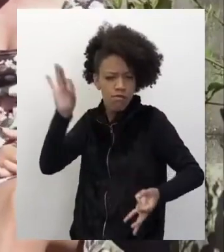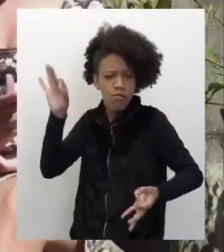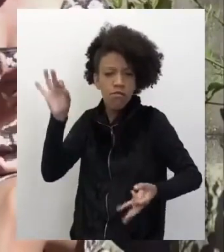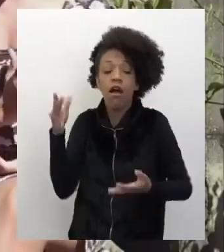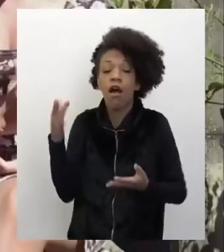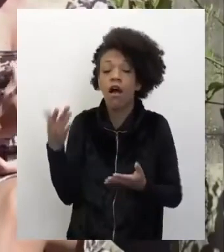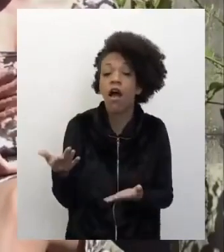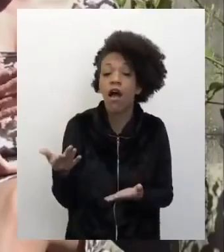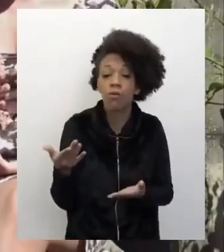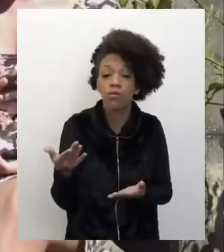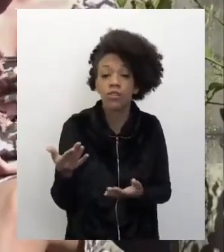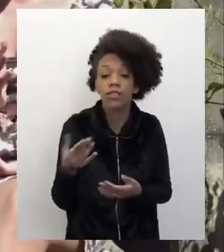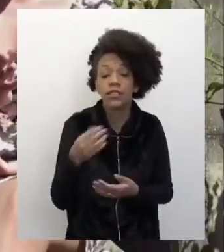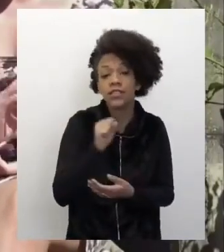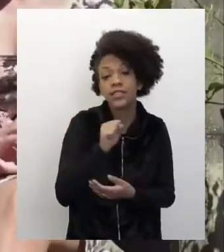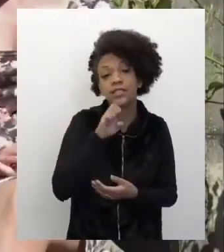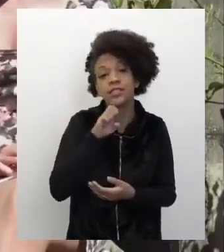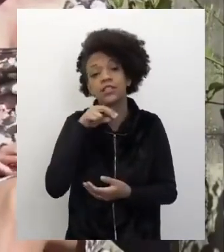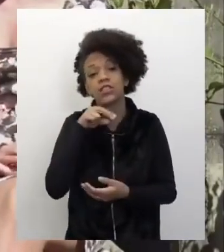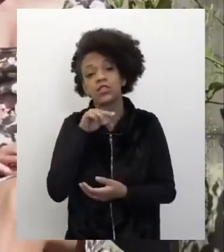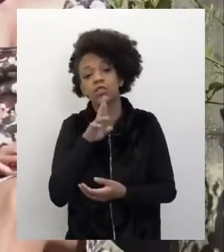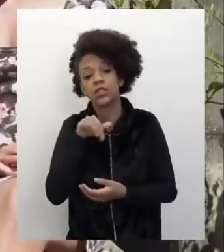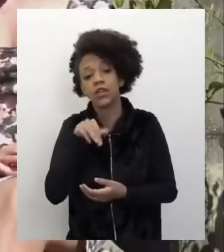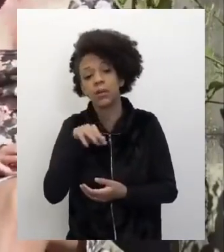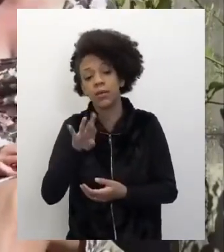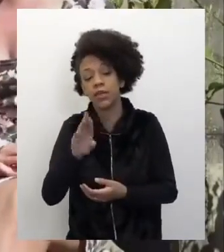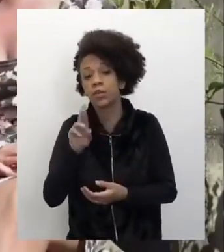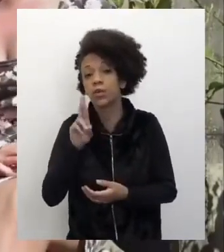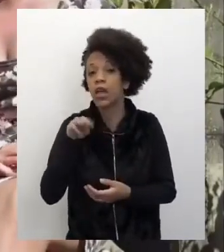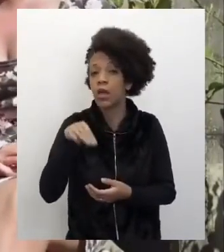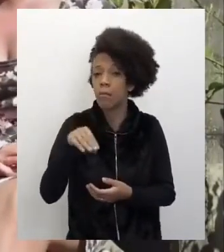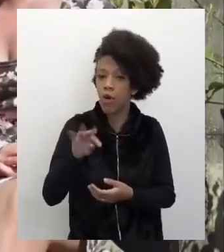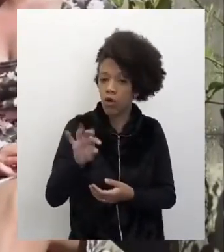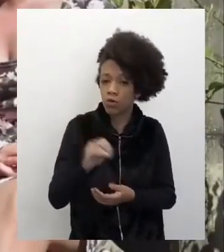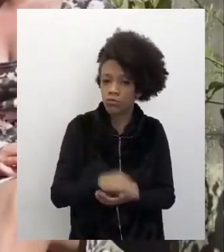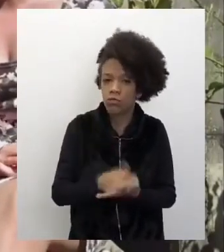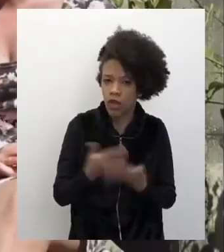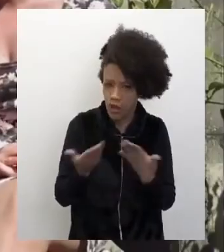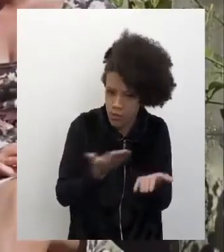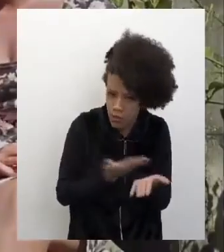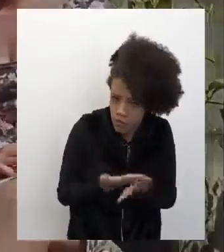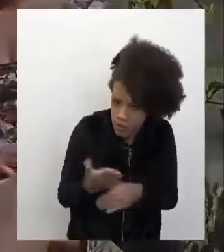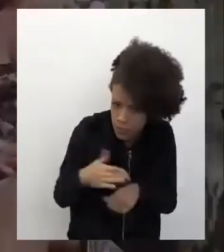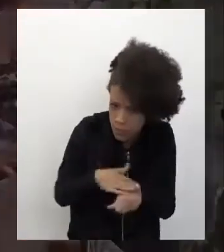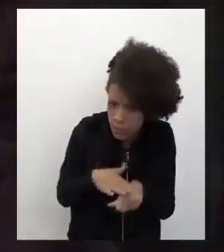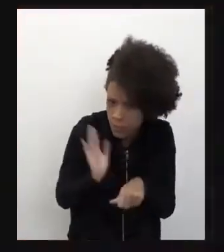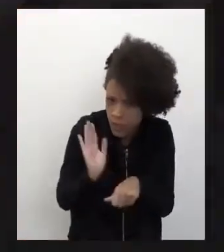chamamos de sensoriamento remoto. Vamos conversar um pouquinho mais sobre isso?